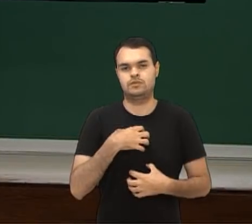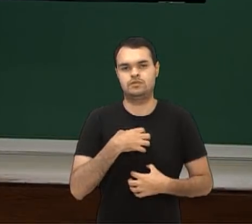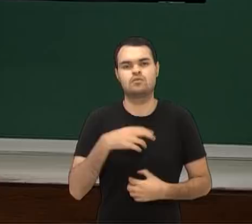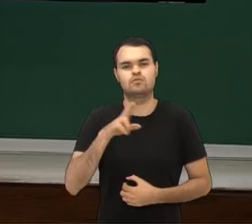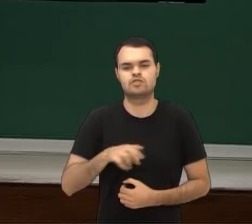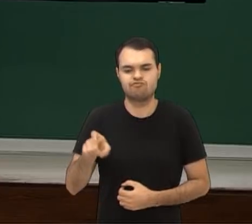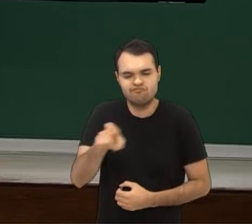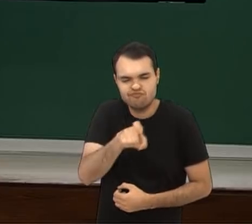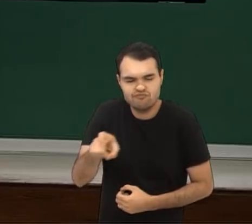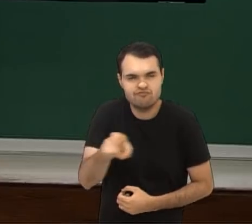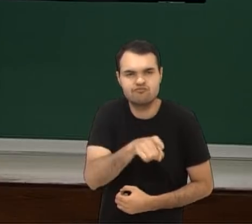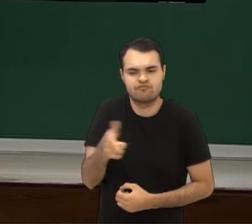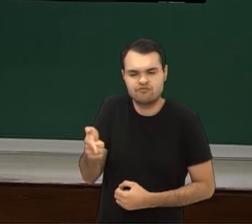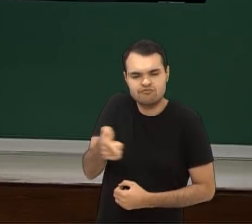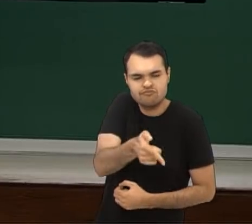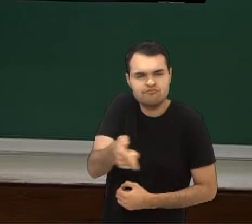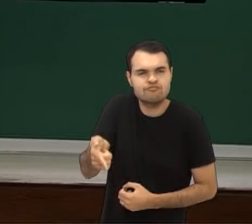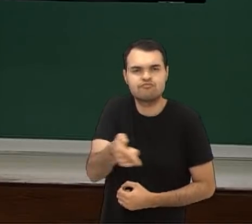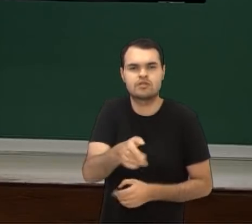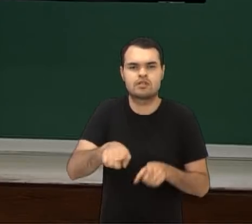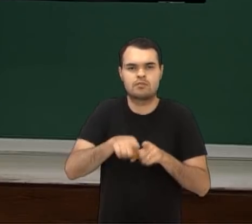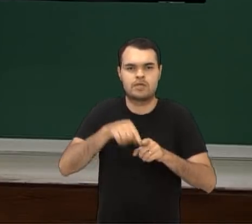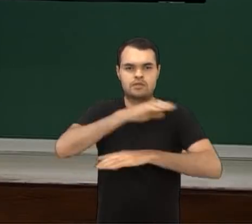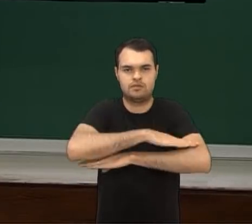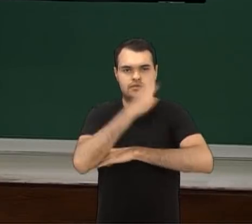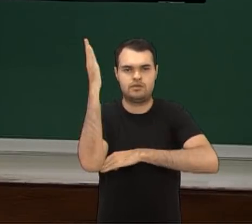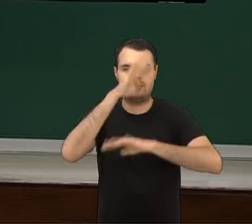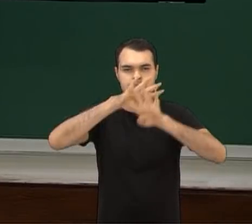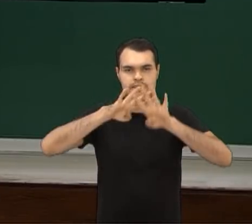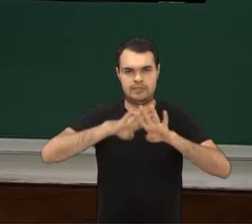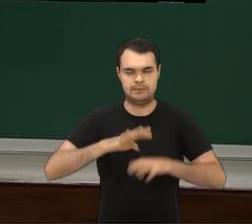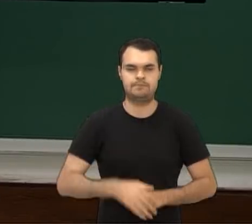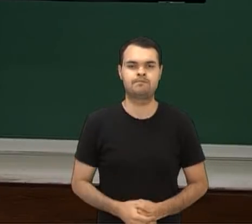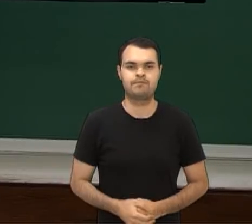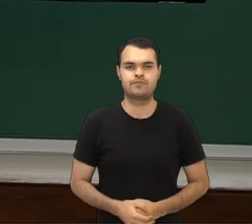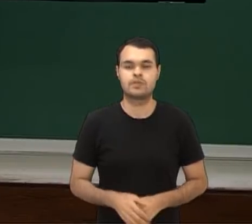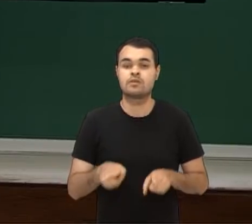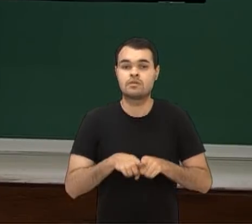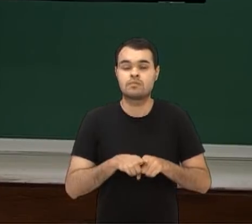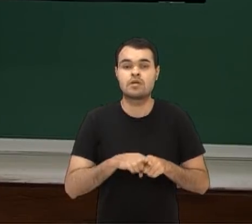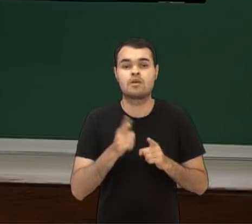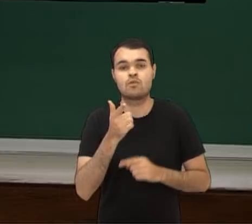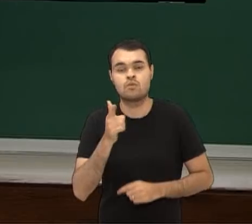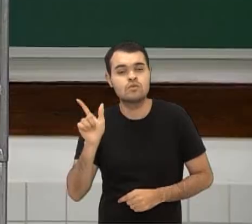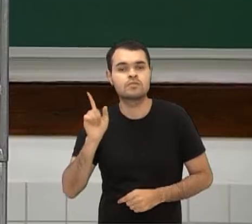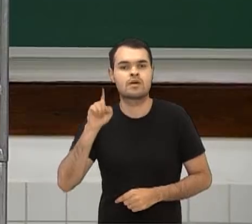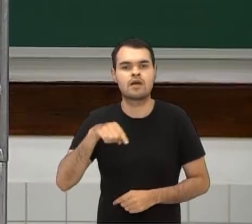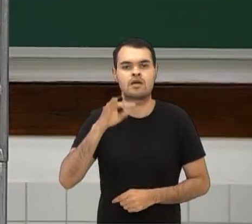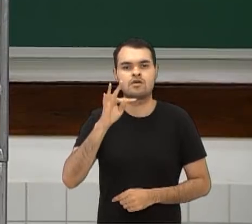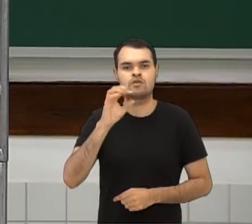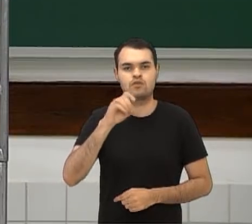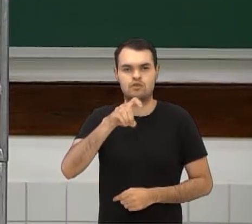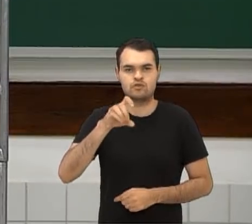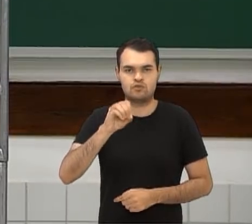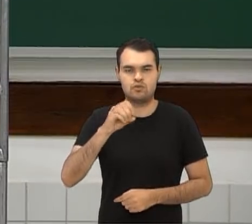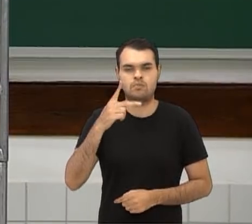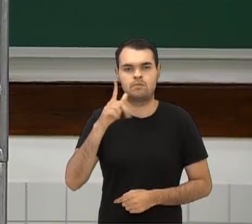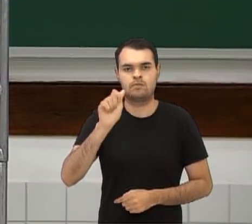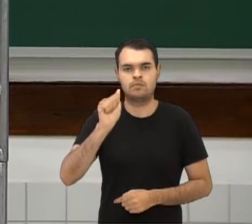de repelentes, inseticidas e telas nas janelas. E por último, a toxoplasmose, que é uma doença transmitida